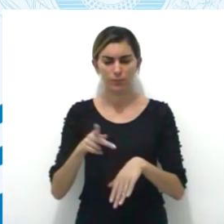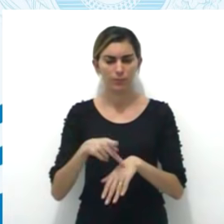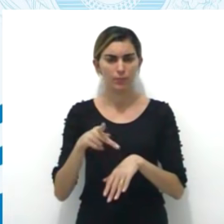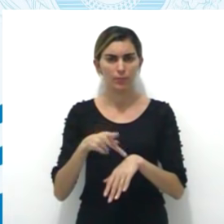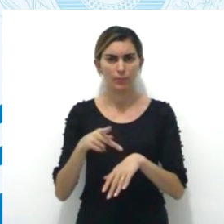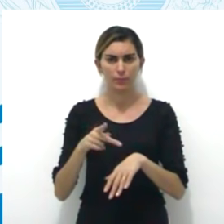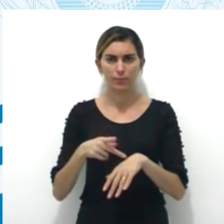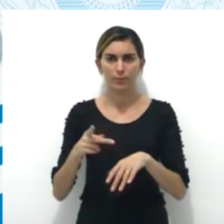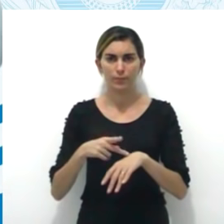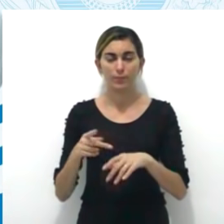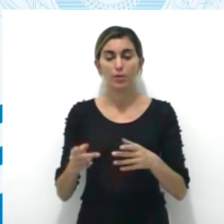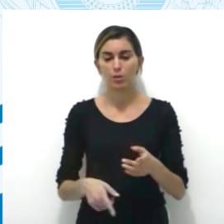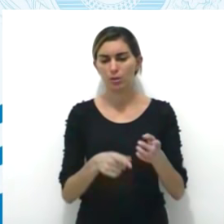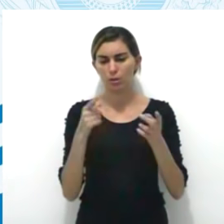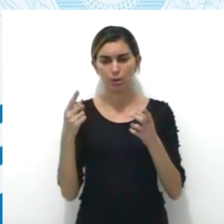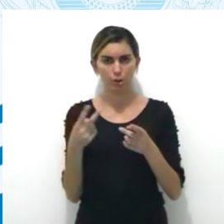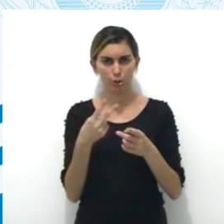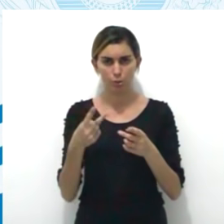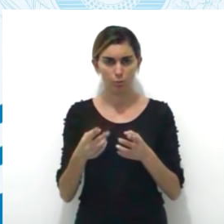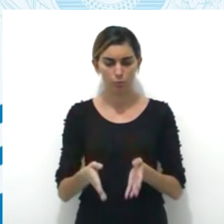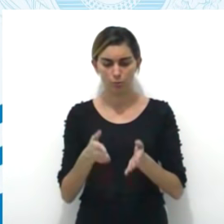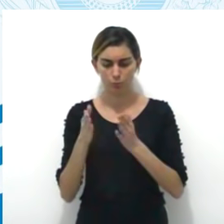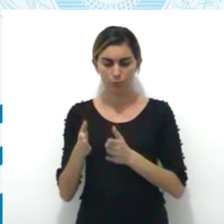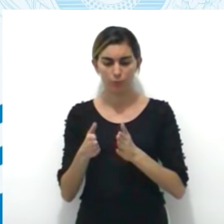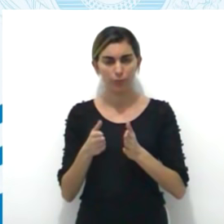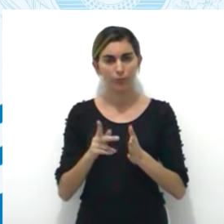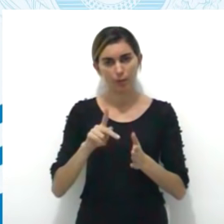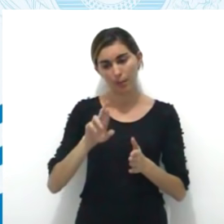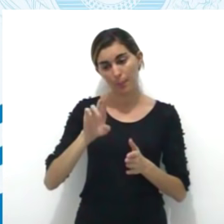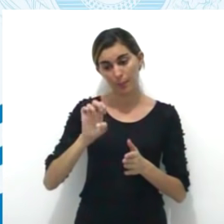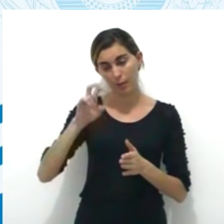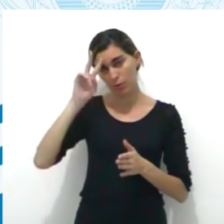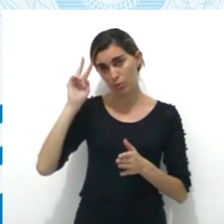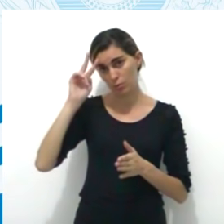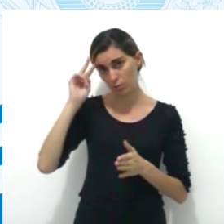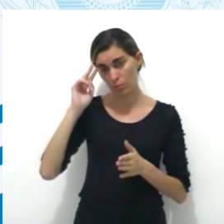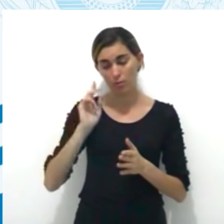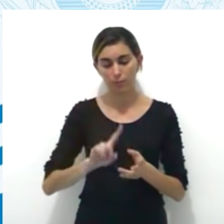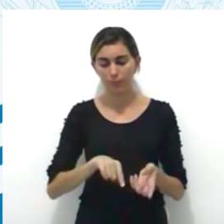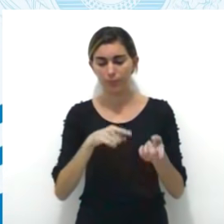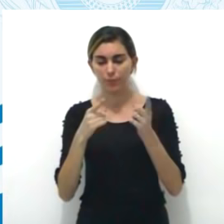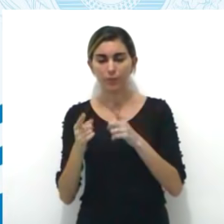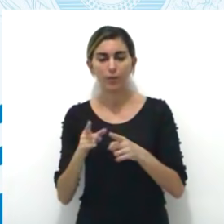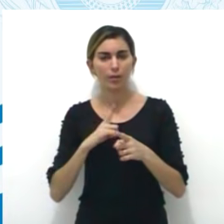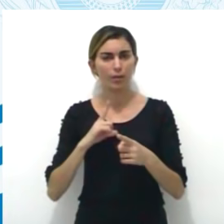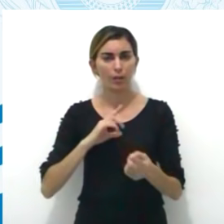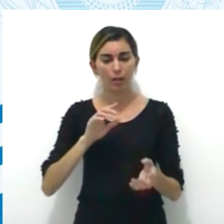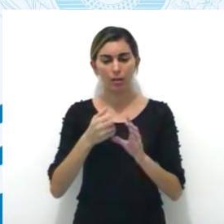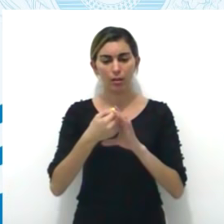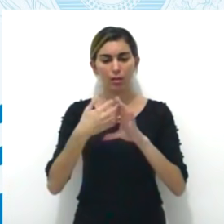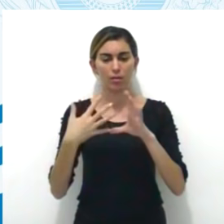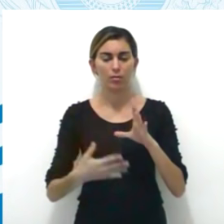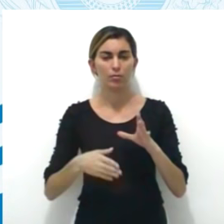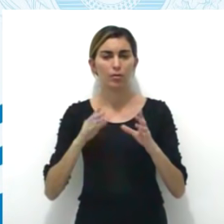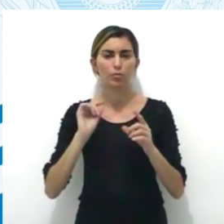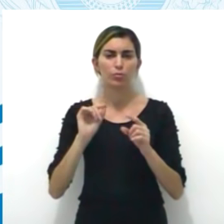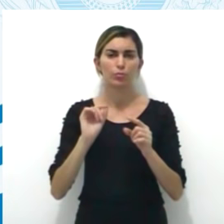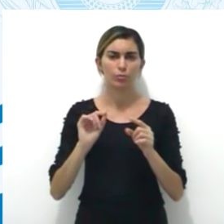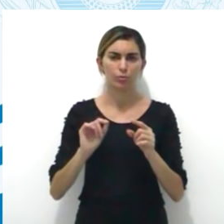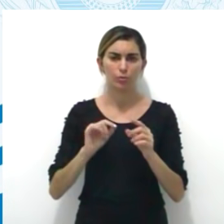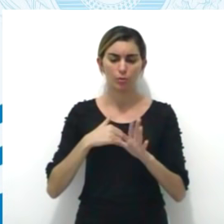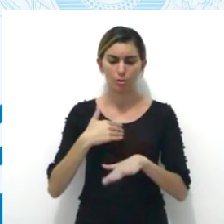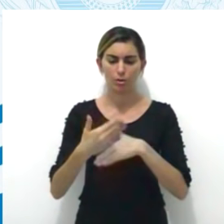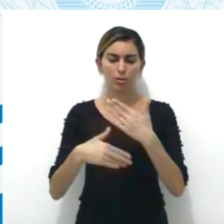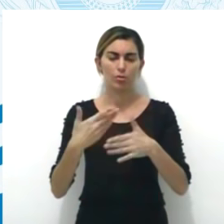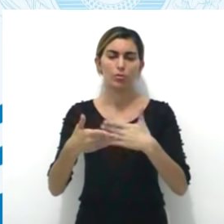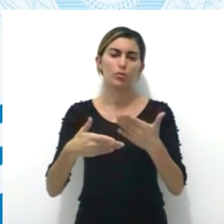Polida, é o segundo da pré-história. E tem como principal característica